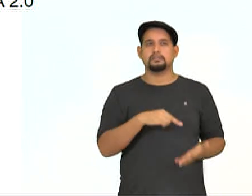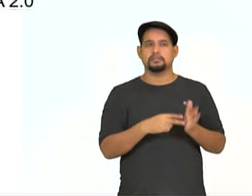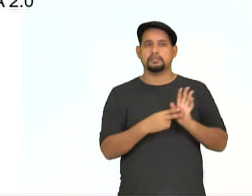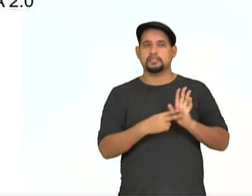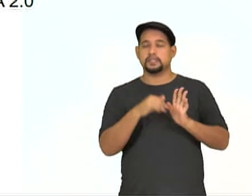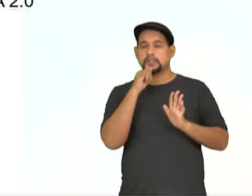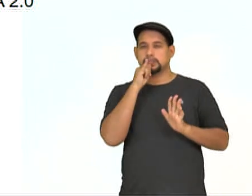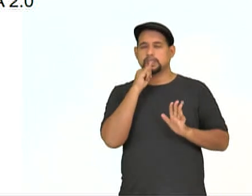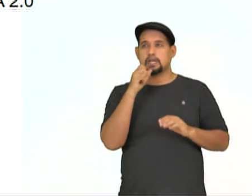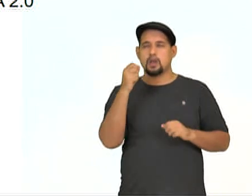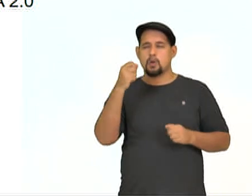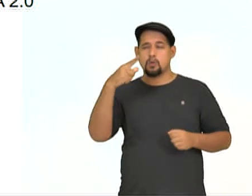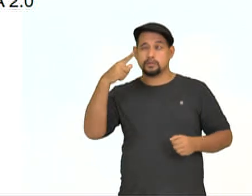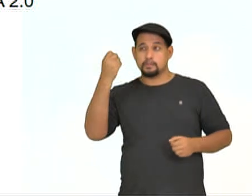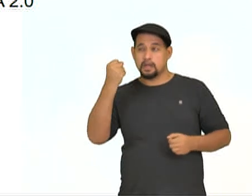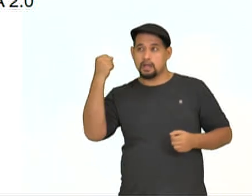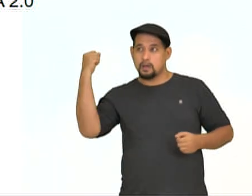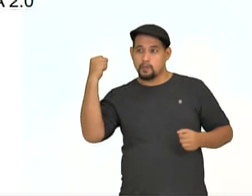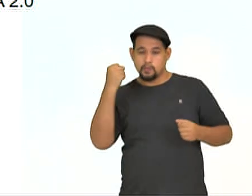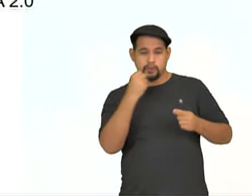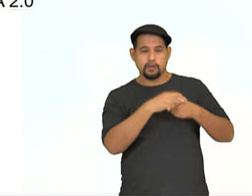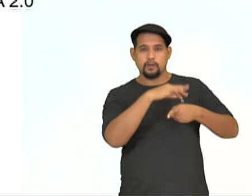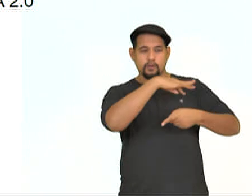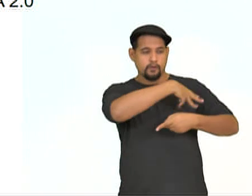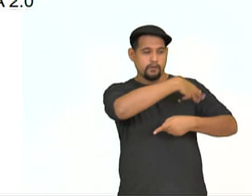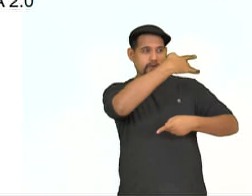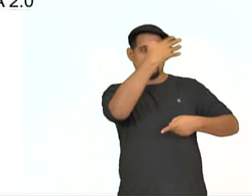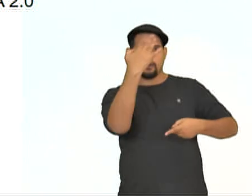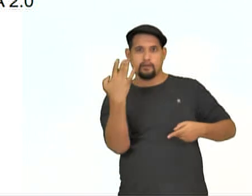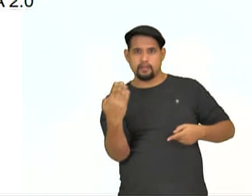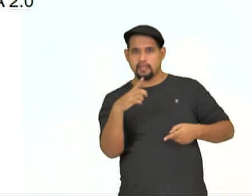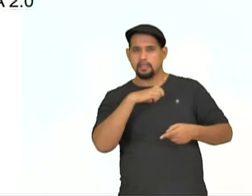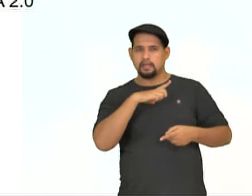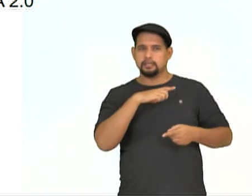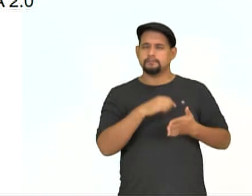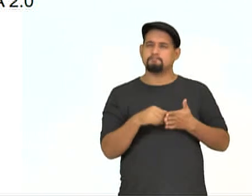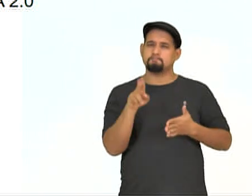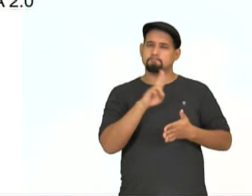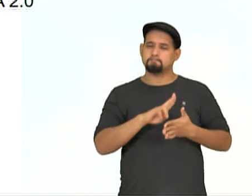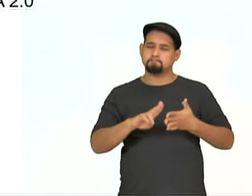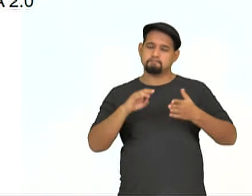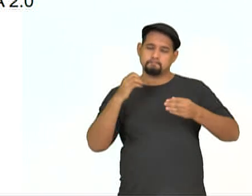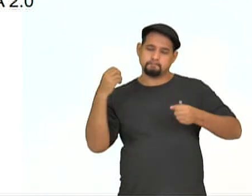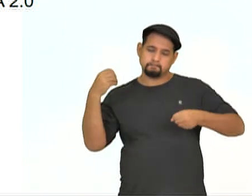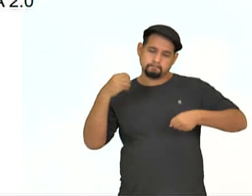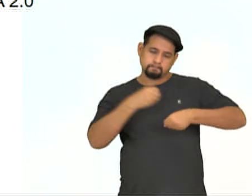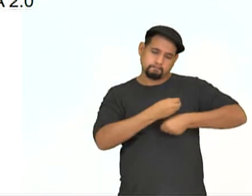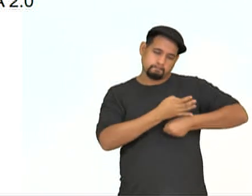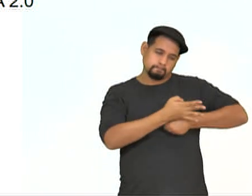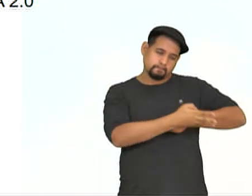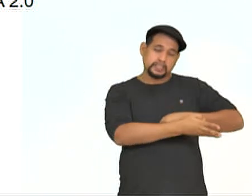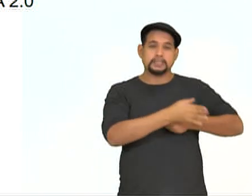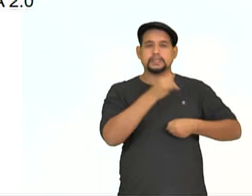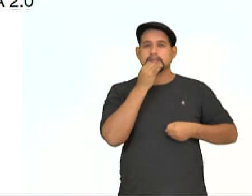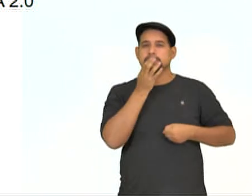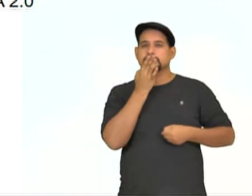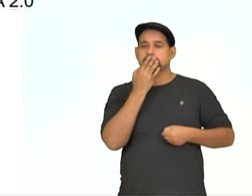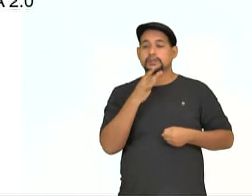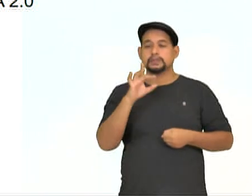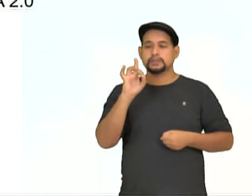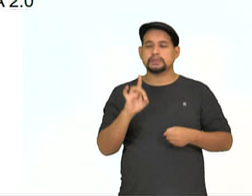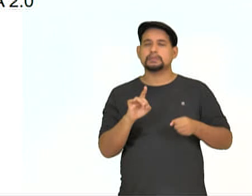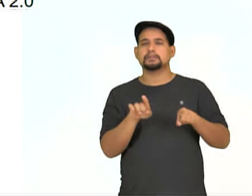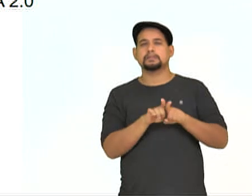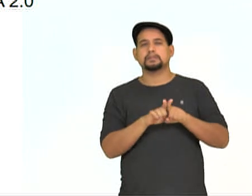refração da luz branca. Exemplo, o arco-íris. Nós temos todas as cores. Pegando desde o começo do espectro até o final. A primeira cor à direita, vermelho, de laranja,